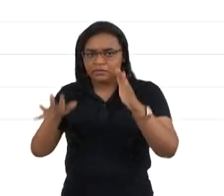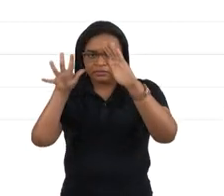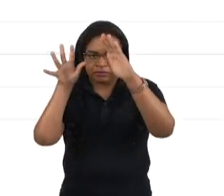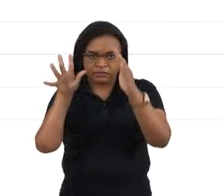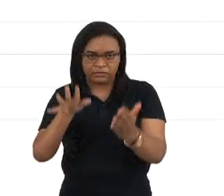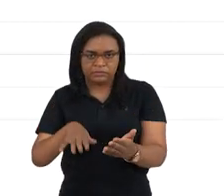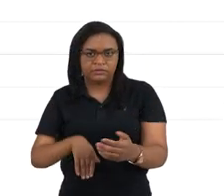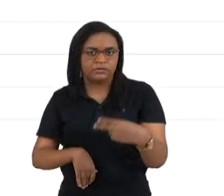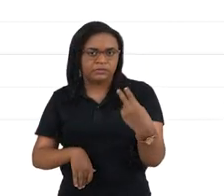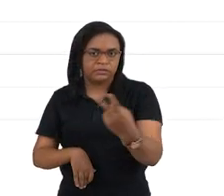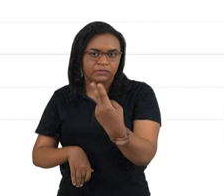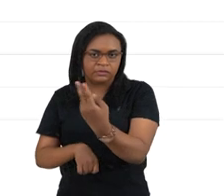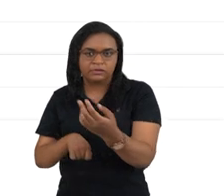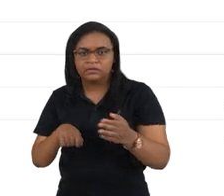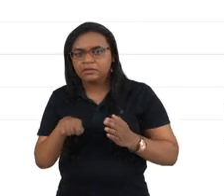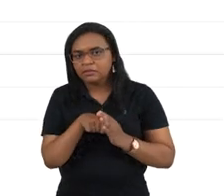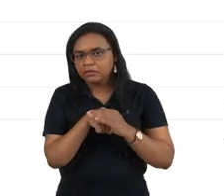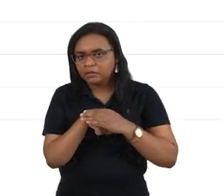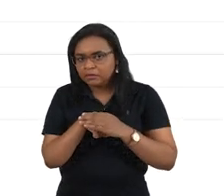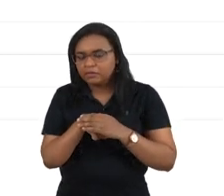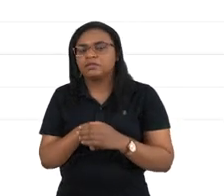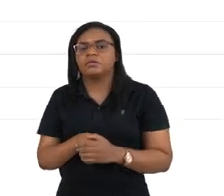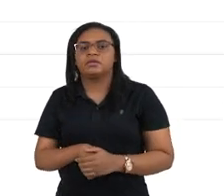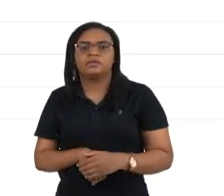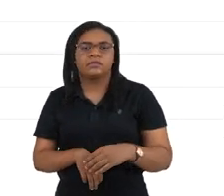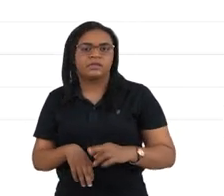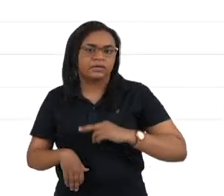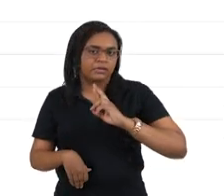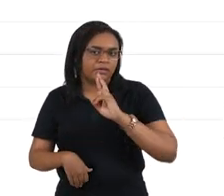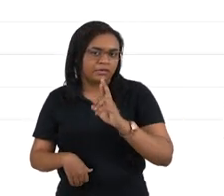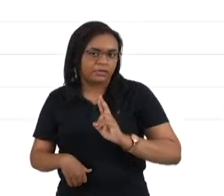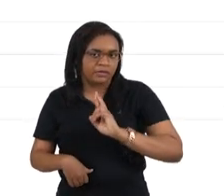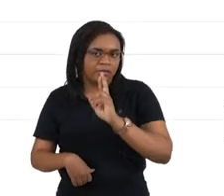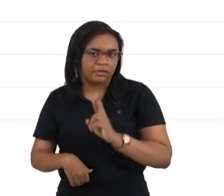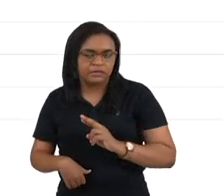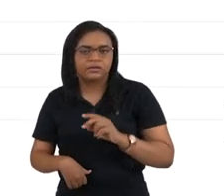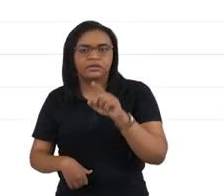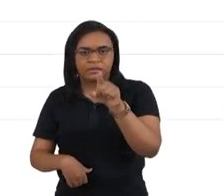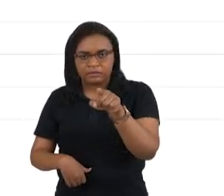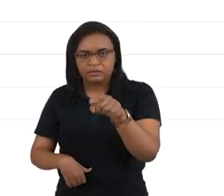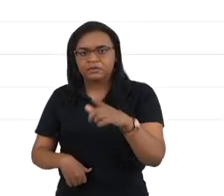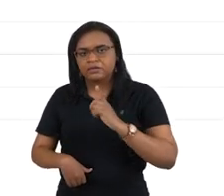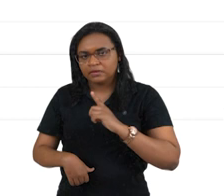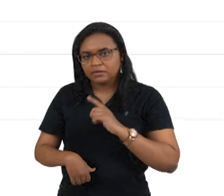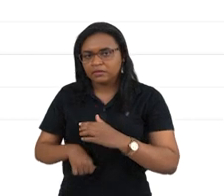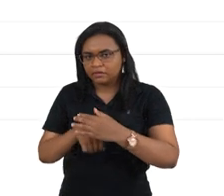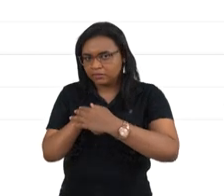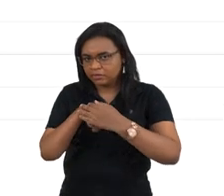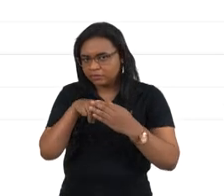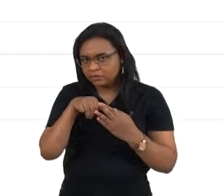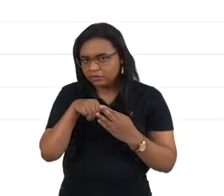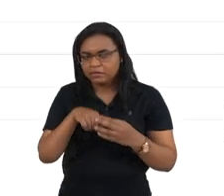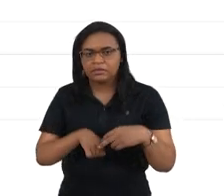a variável que tem o termo desconhecido e relaciona com a variável que você tem os termos conhecidos. Na variável massa,